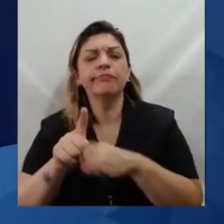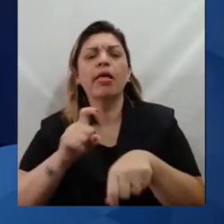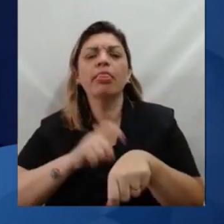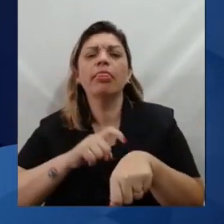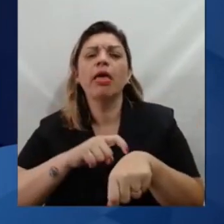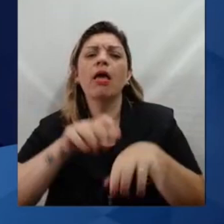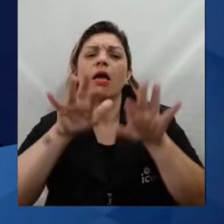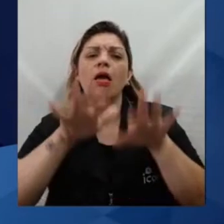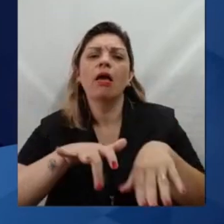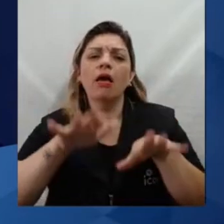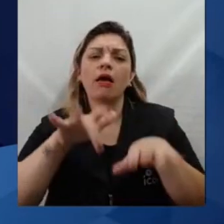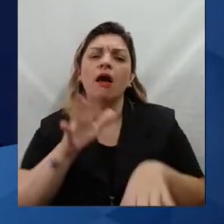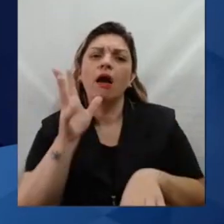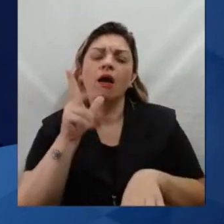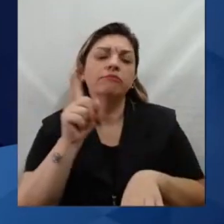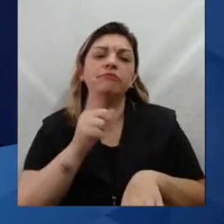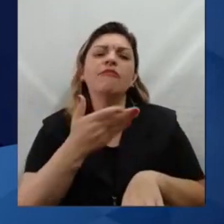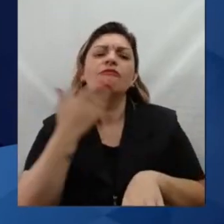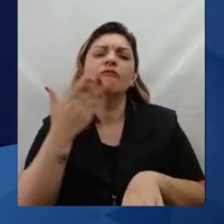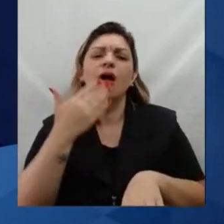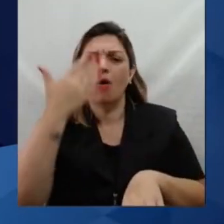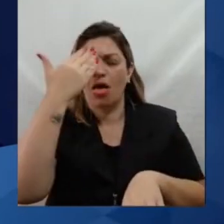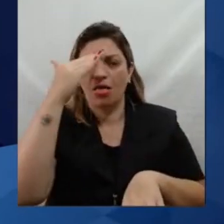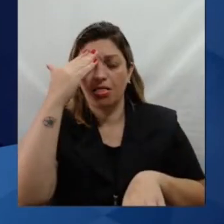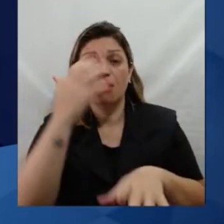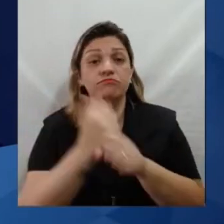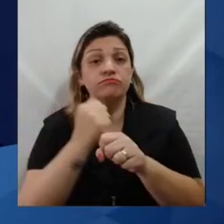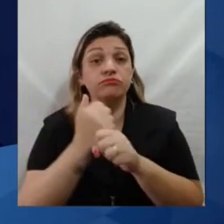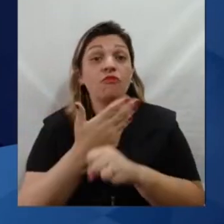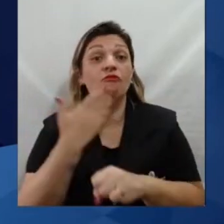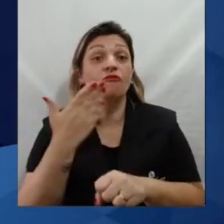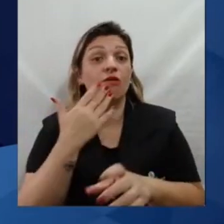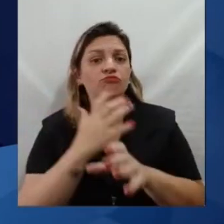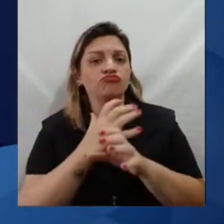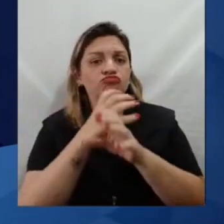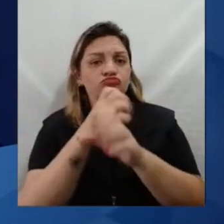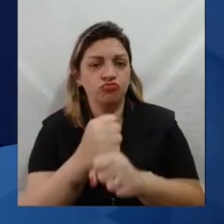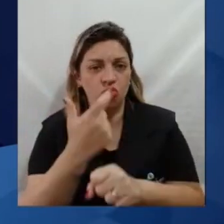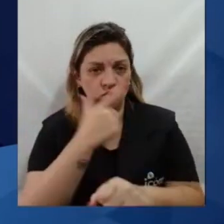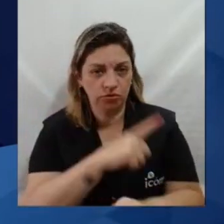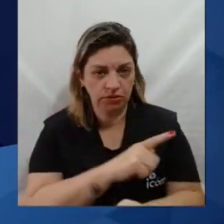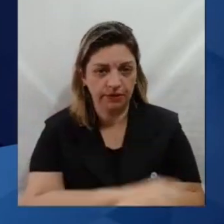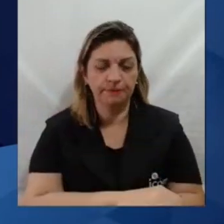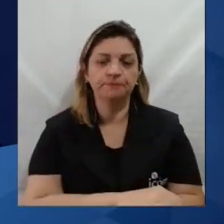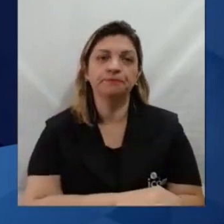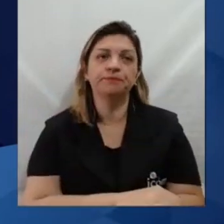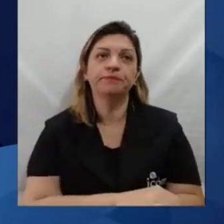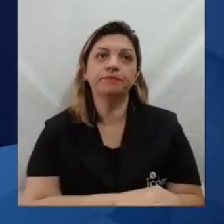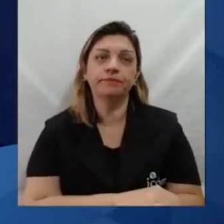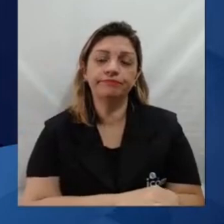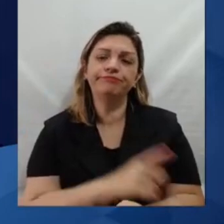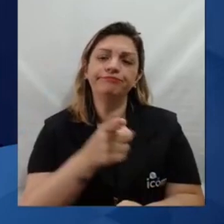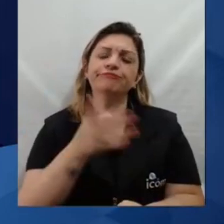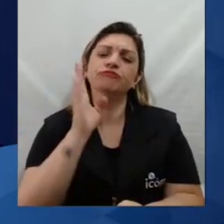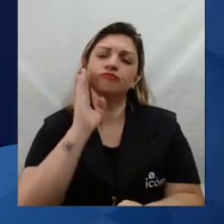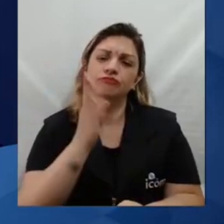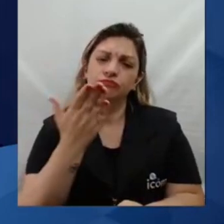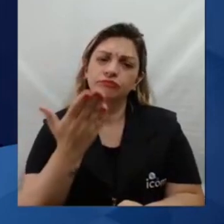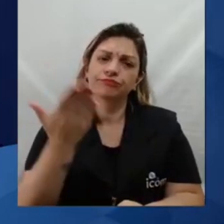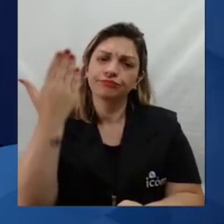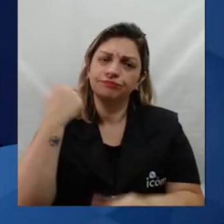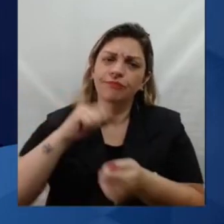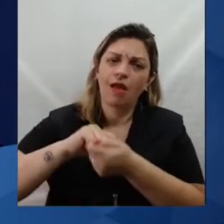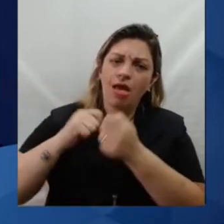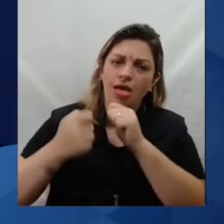fácil compreensão e uma pontuação bem fácil de ser realizada. E por já ter sido adaptado,